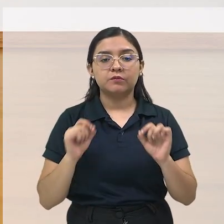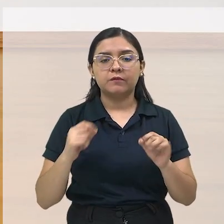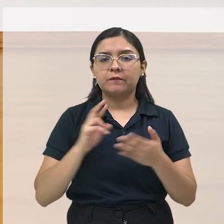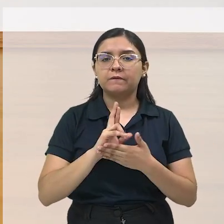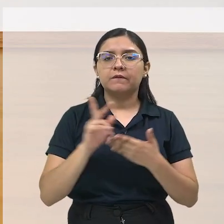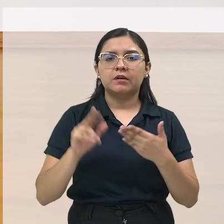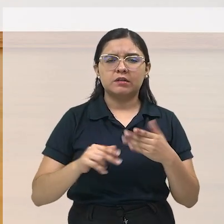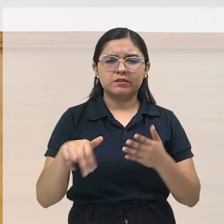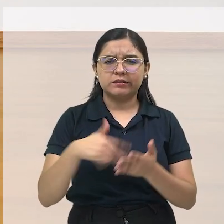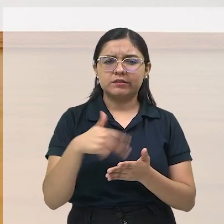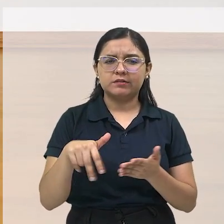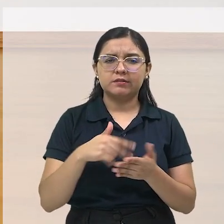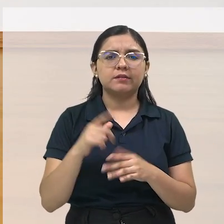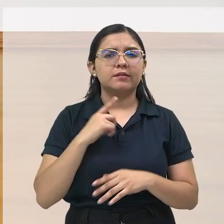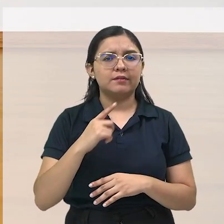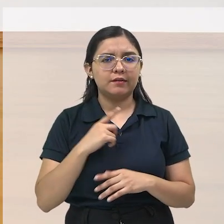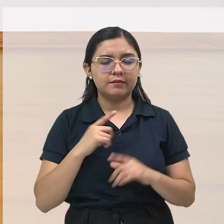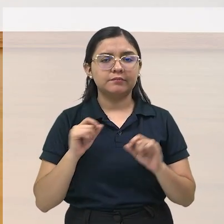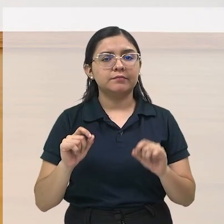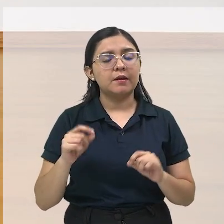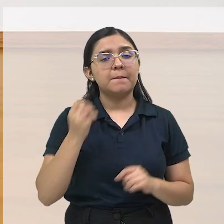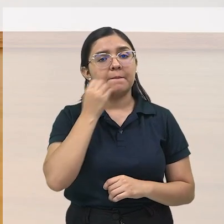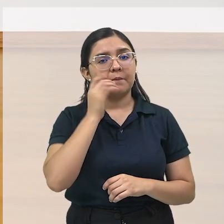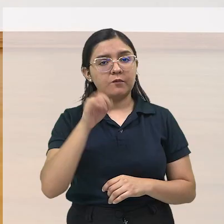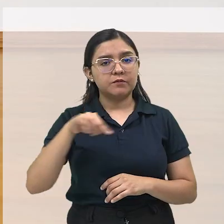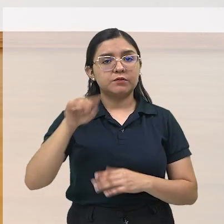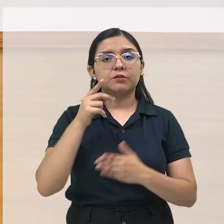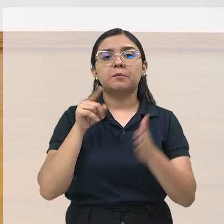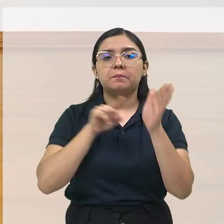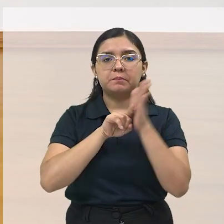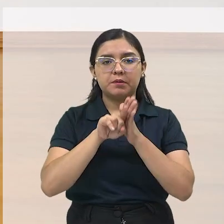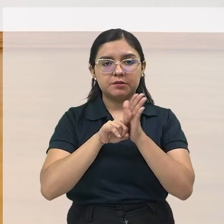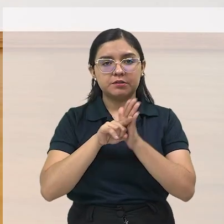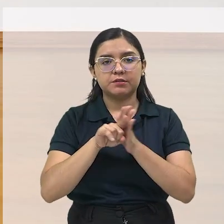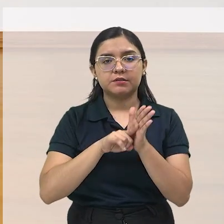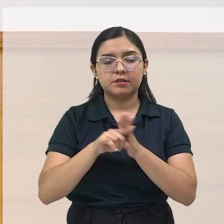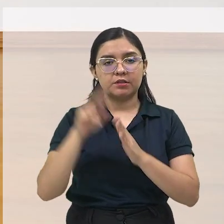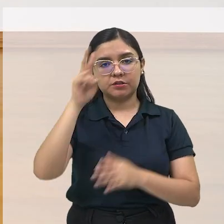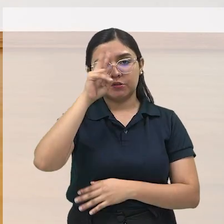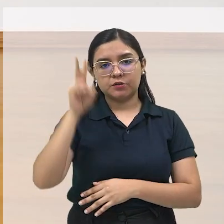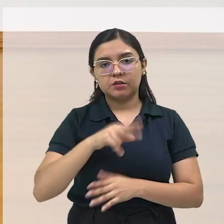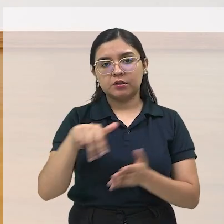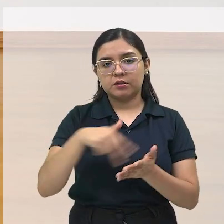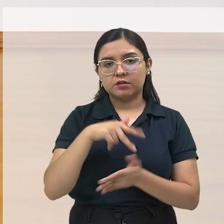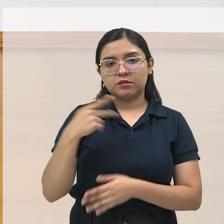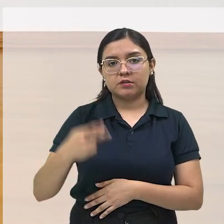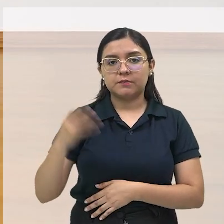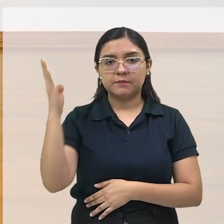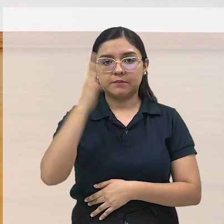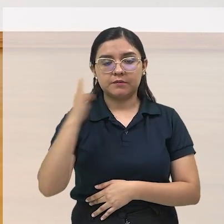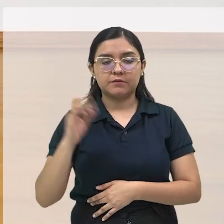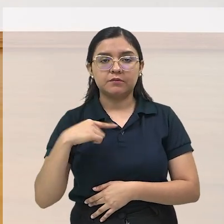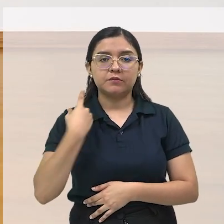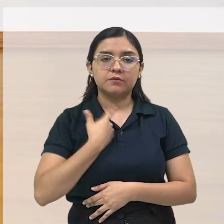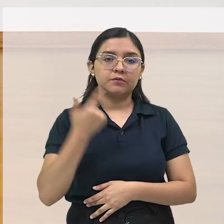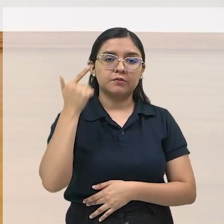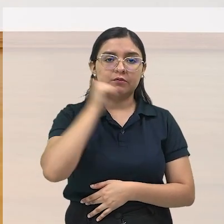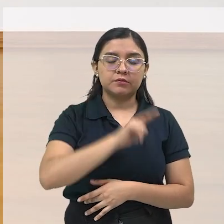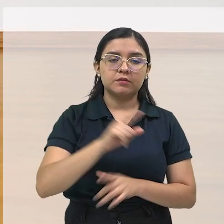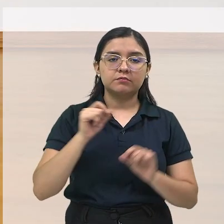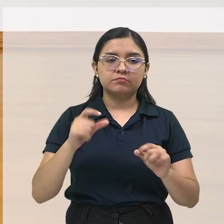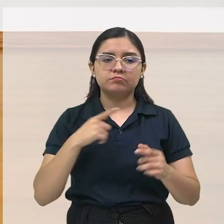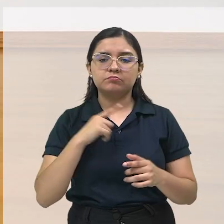são outras danças existem, vale a pena a gente pesquisar um pouco mais sobre a história das nossas danças brasileiras, para a gente conseguir até